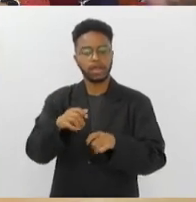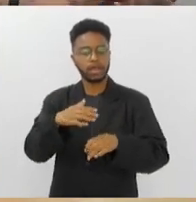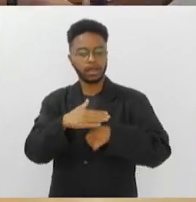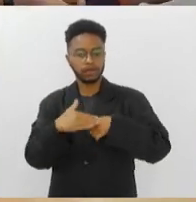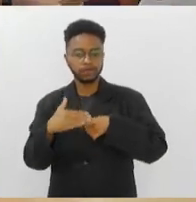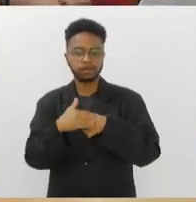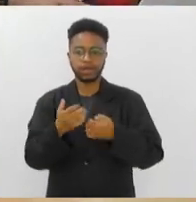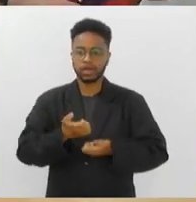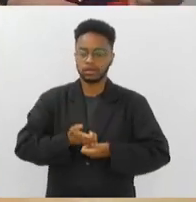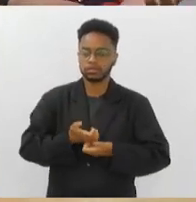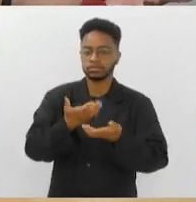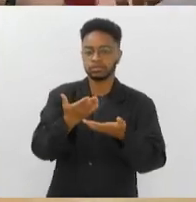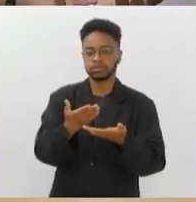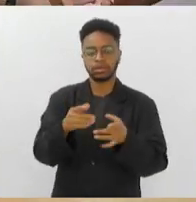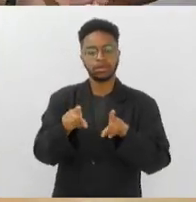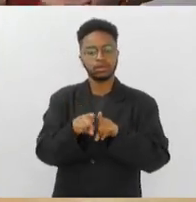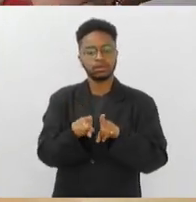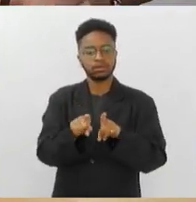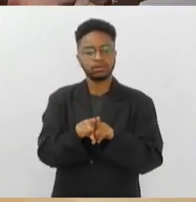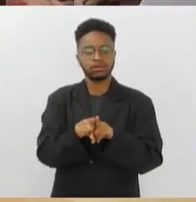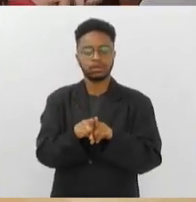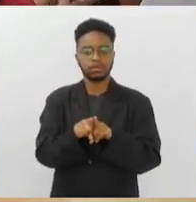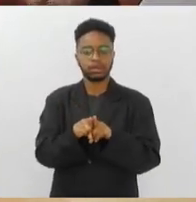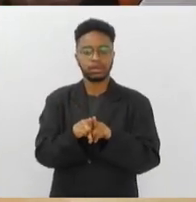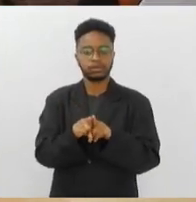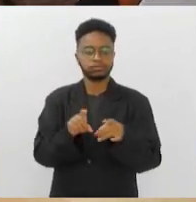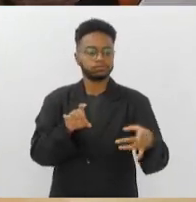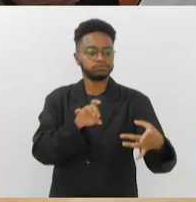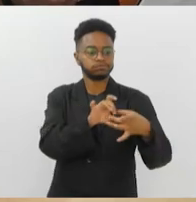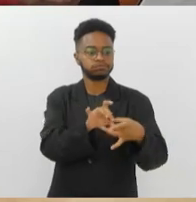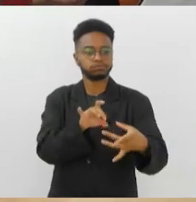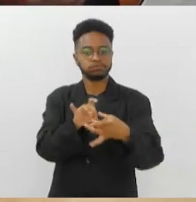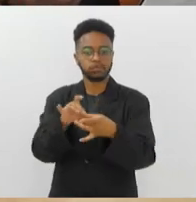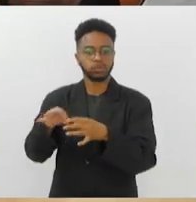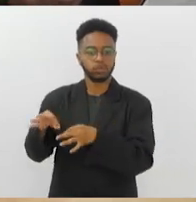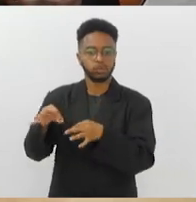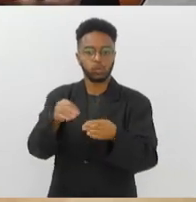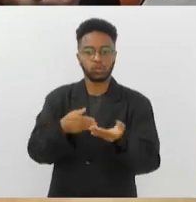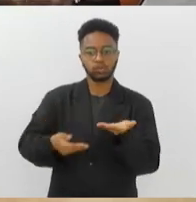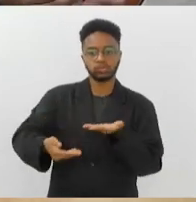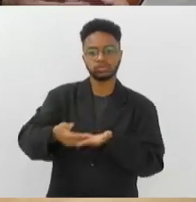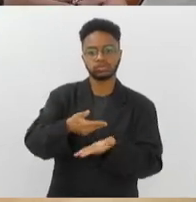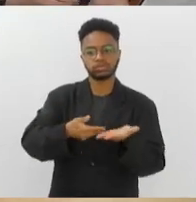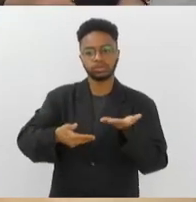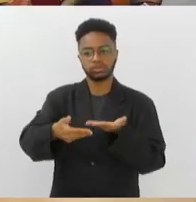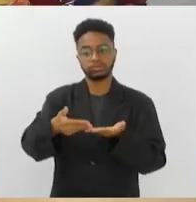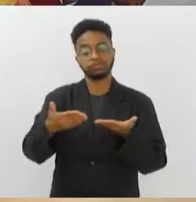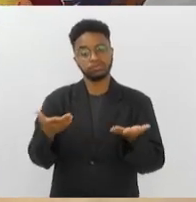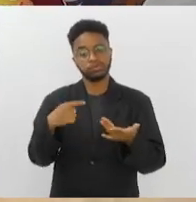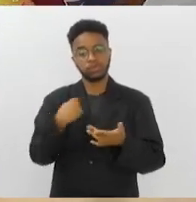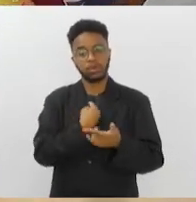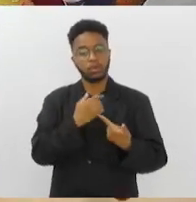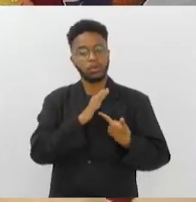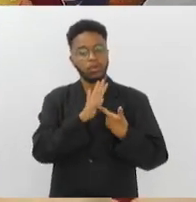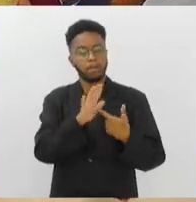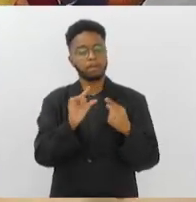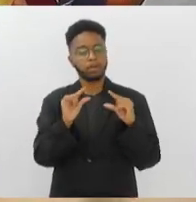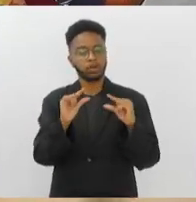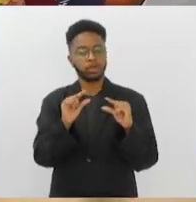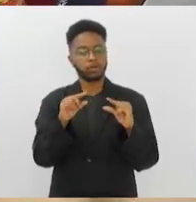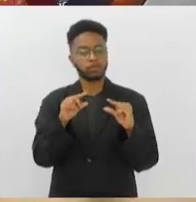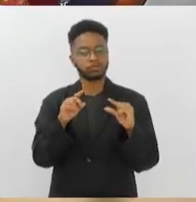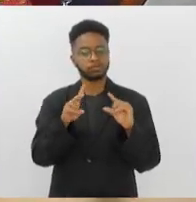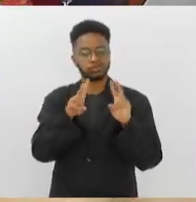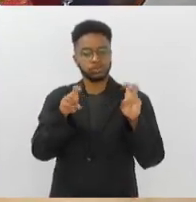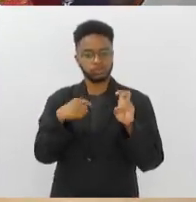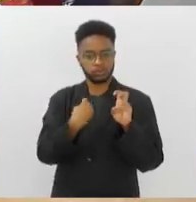expressão, entre tudo e todos que aqui compartilham dela. Um pouquinho da gente vai aqui na nossa